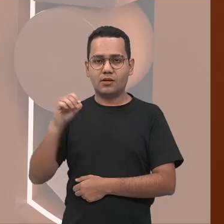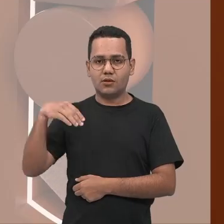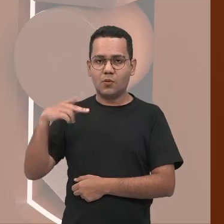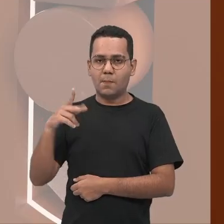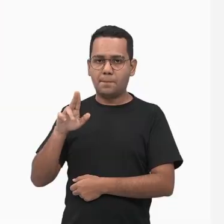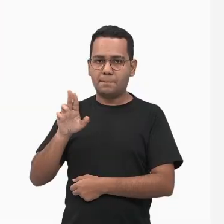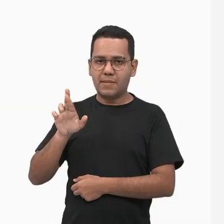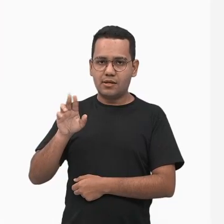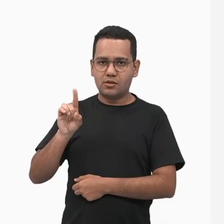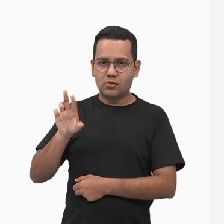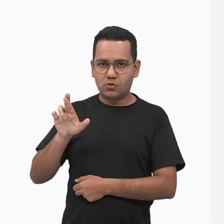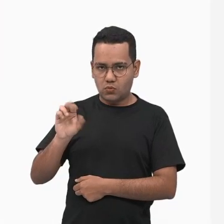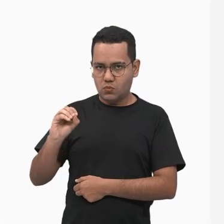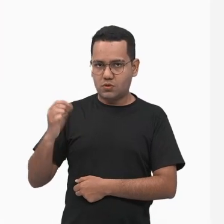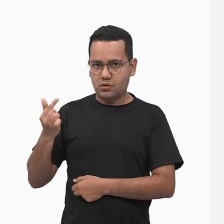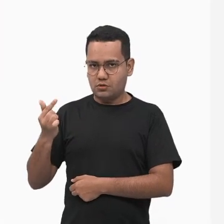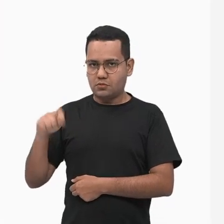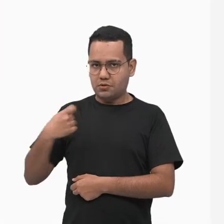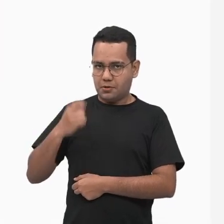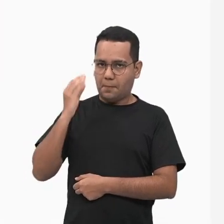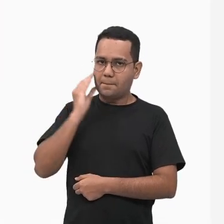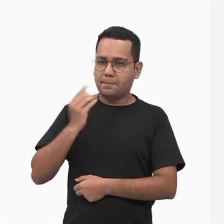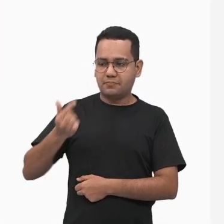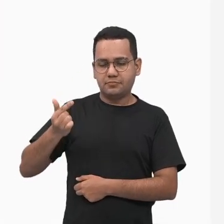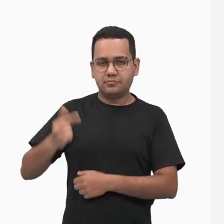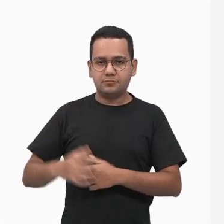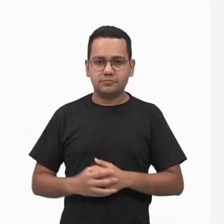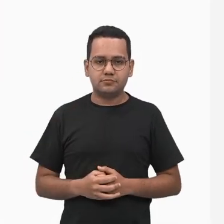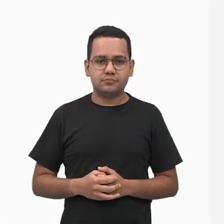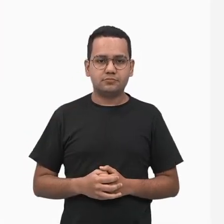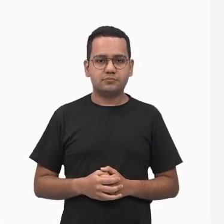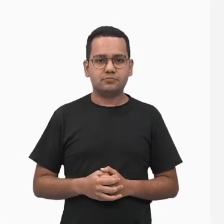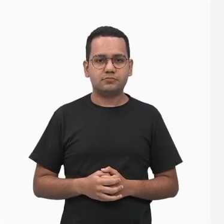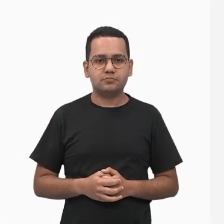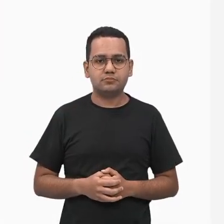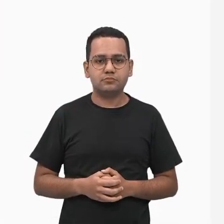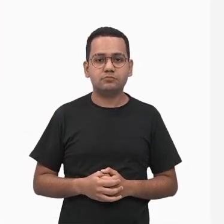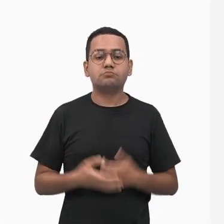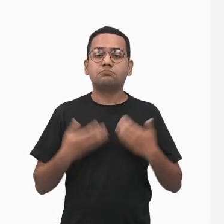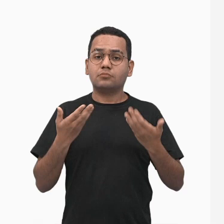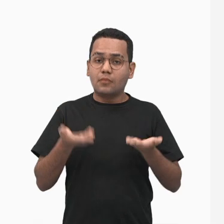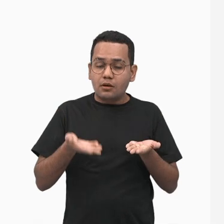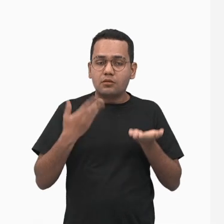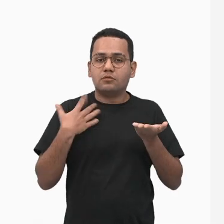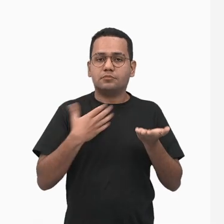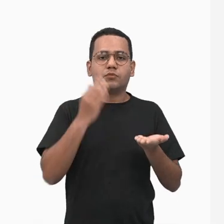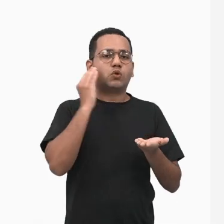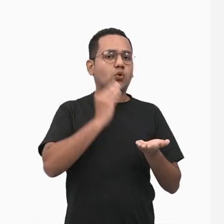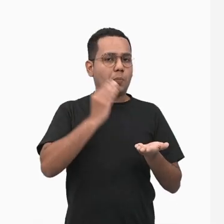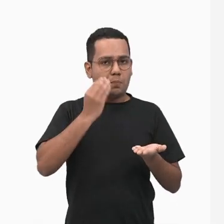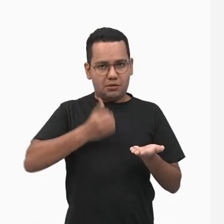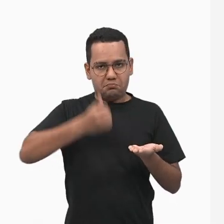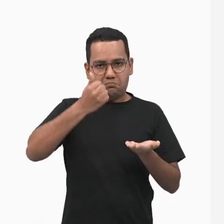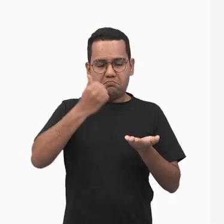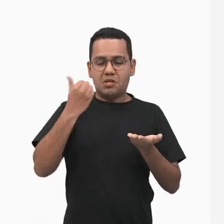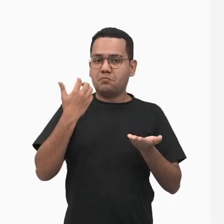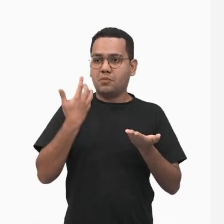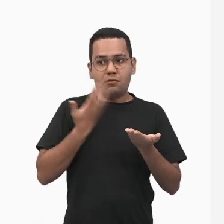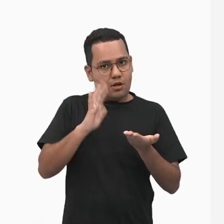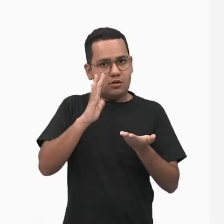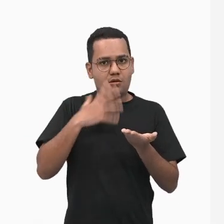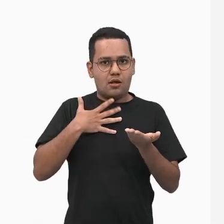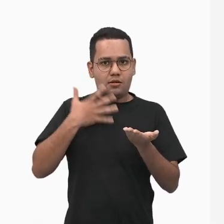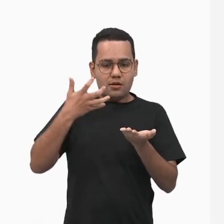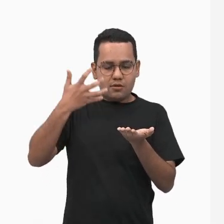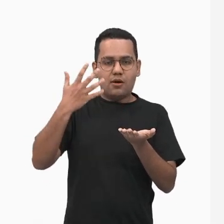Vamos lá então? Dom Pedro não aguenta e pede para sair, é a abdicação do